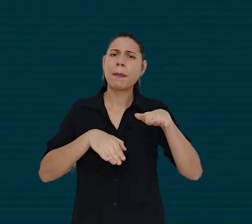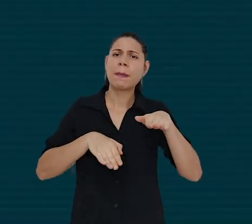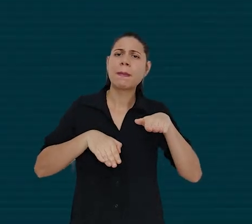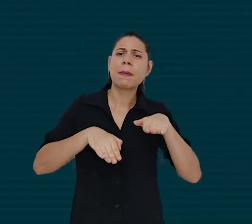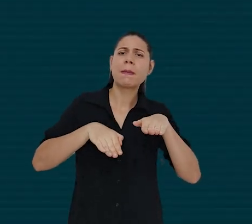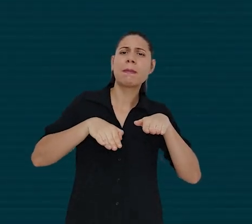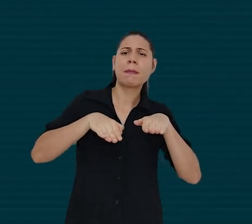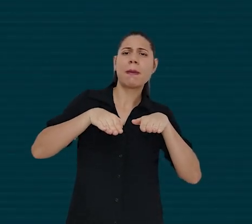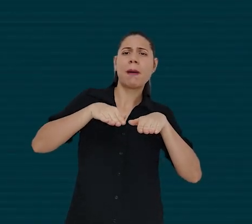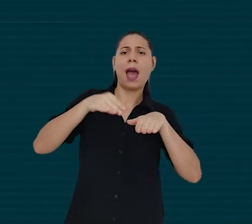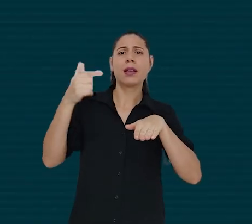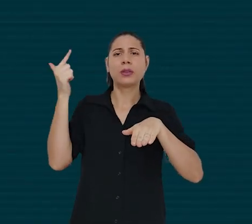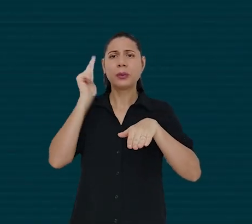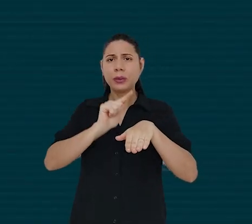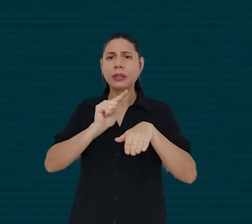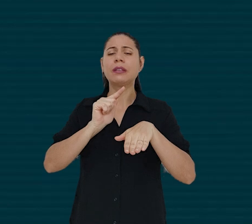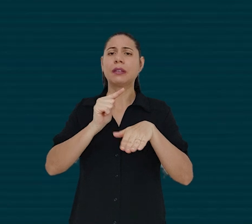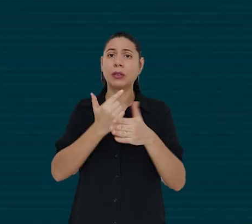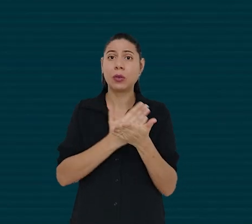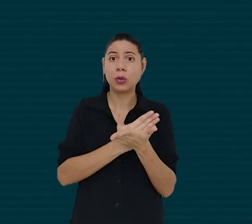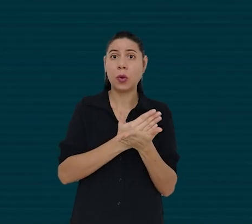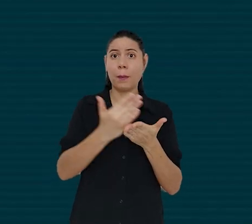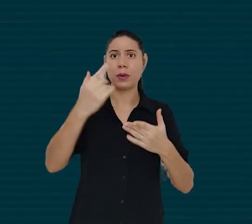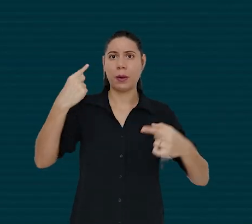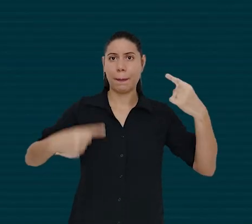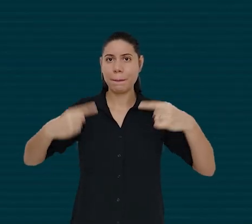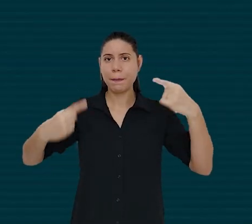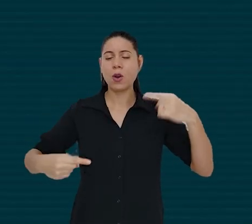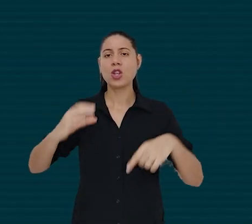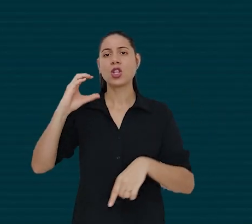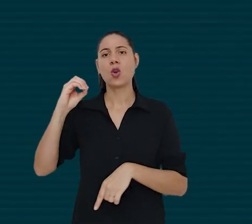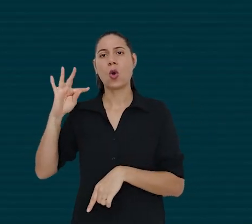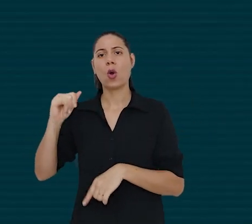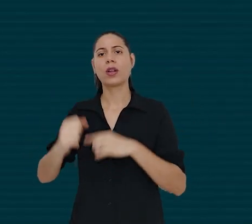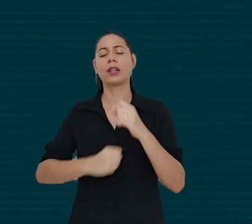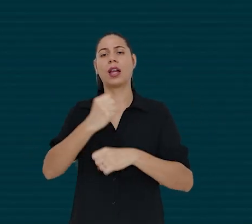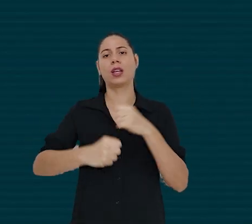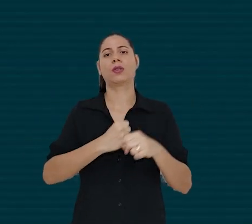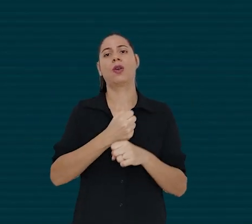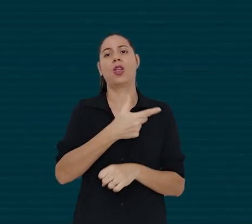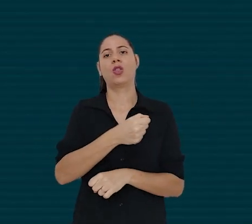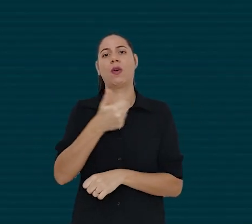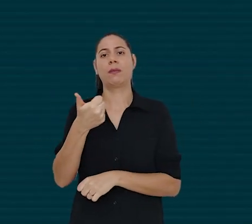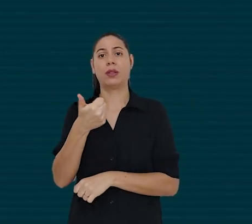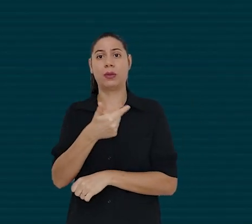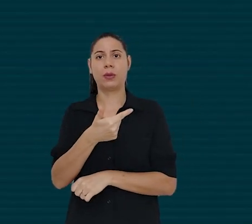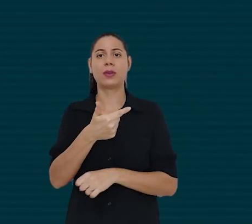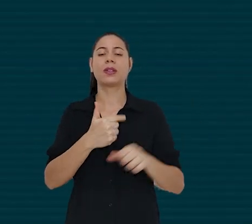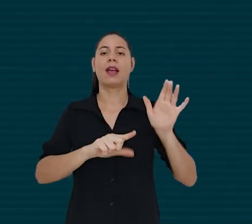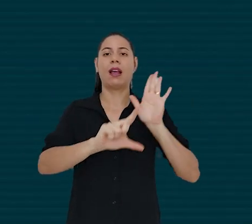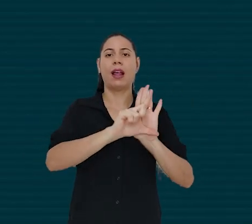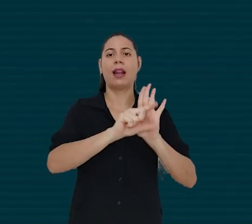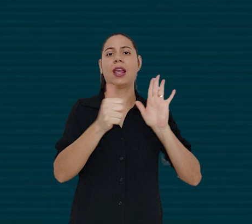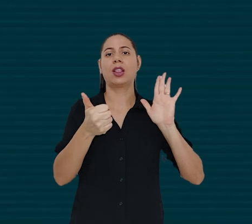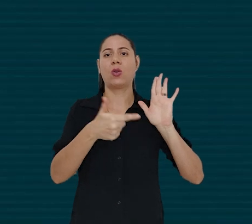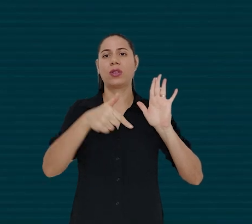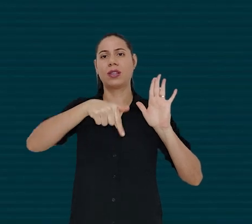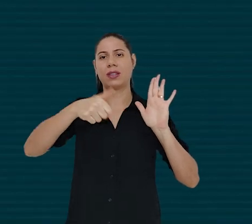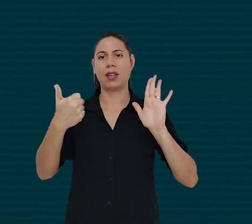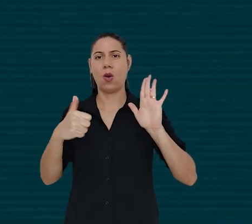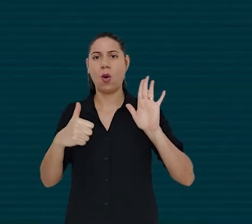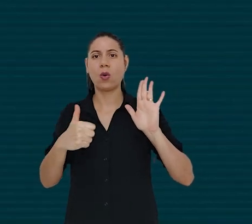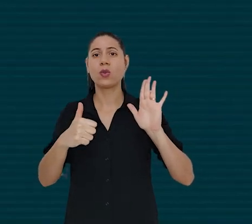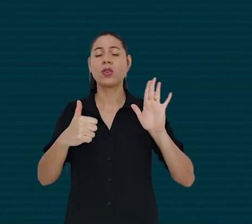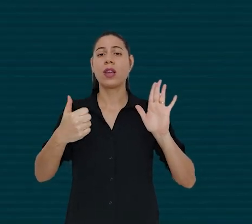vem acontecendo nas universidades. Desde que a política de cotas foi criada em 2012 por meio da Lei